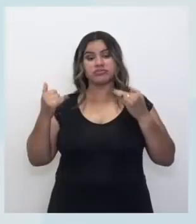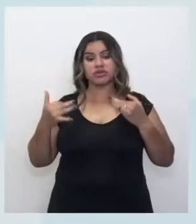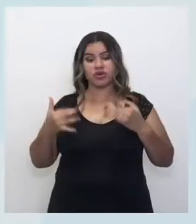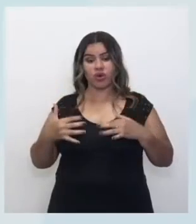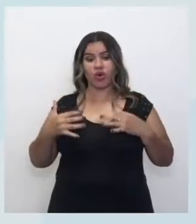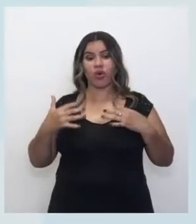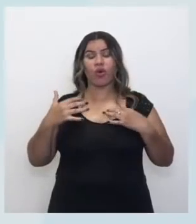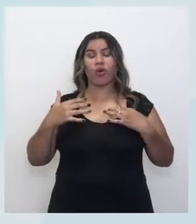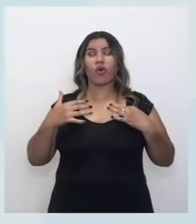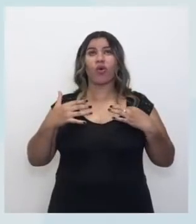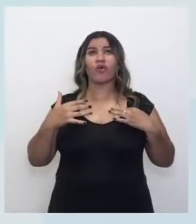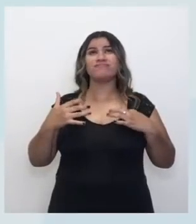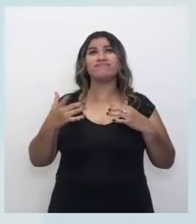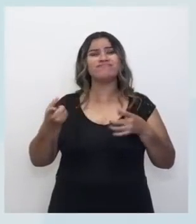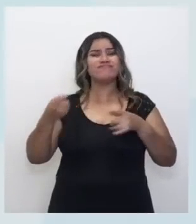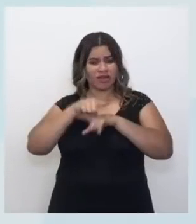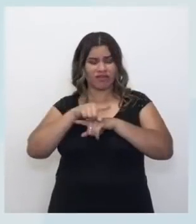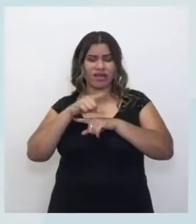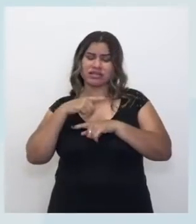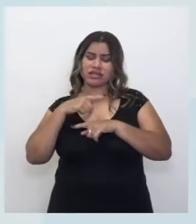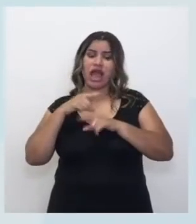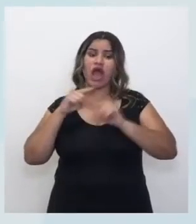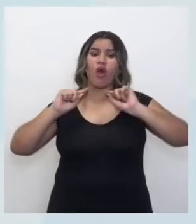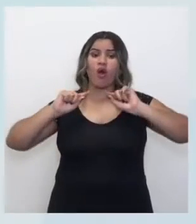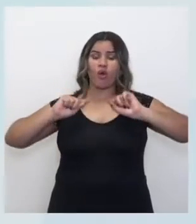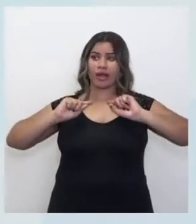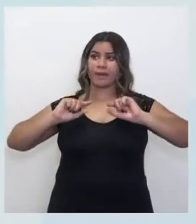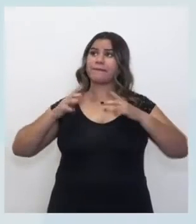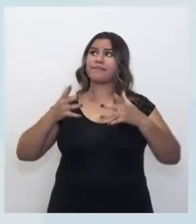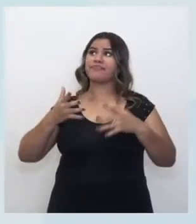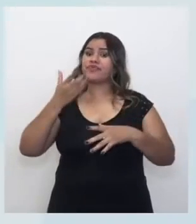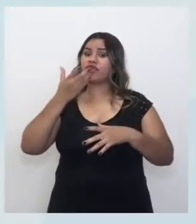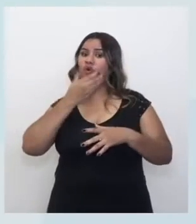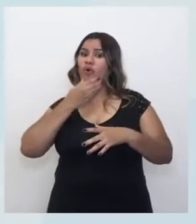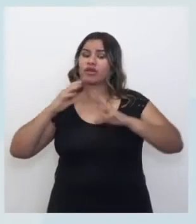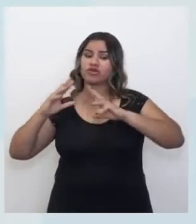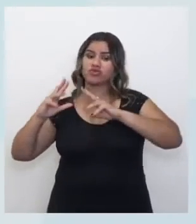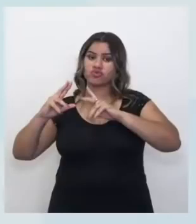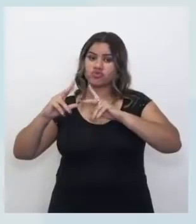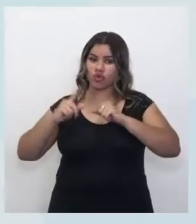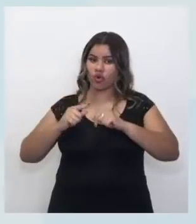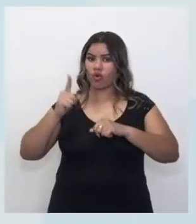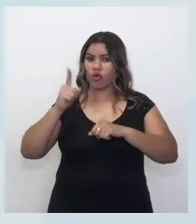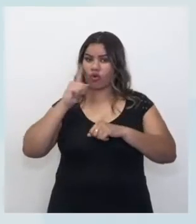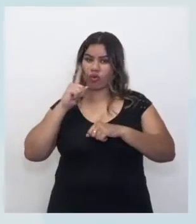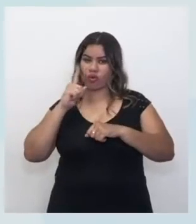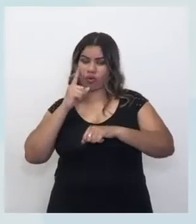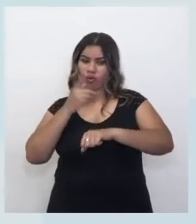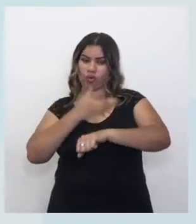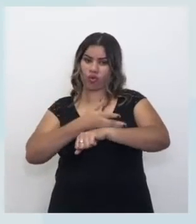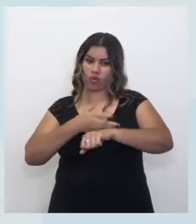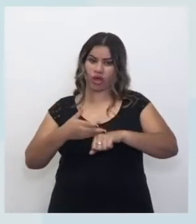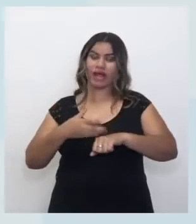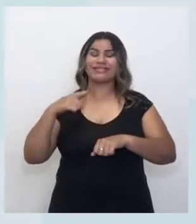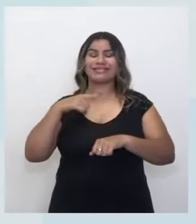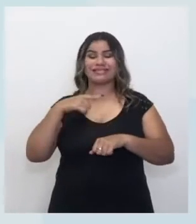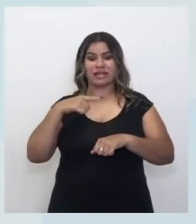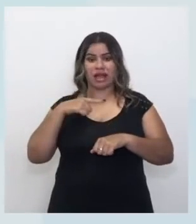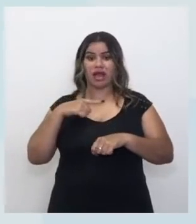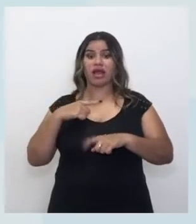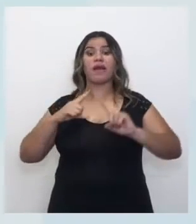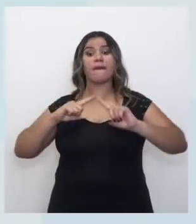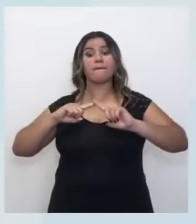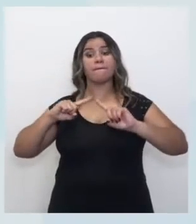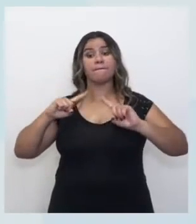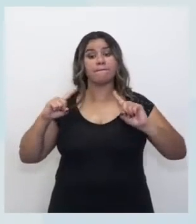vai num sentido inverso, né? Porque, muito embora todo homem viva na cotidianidade, por